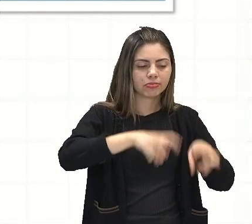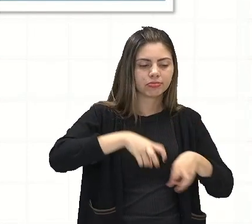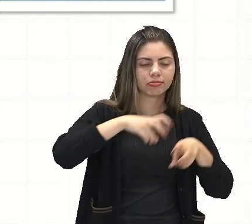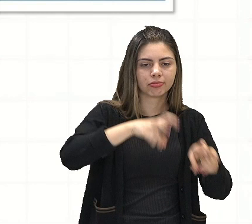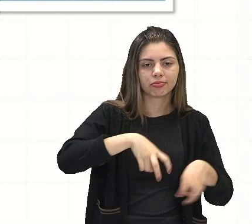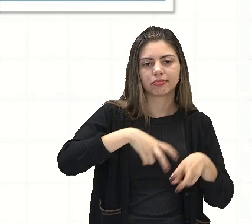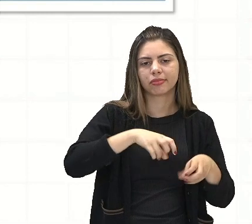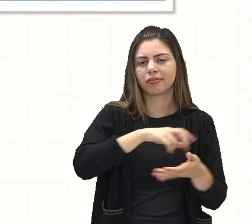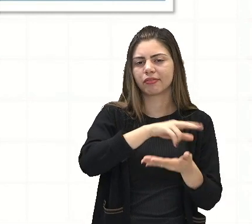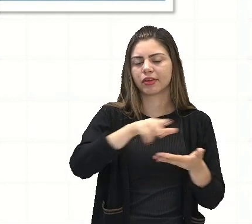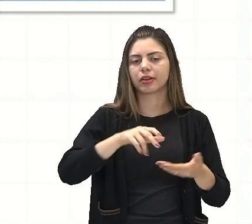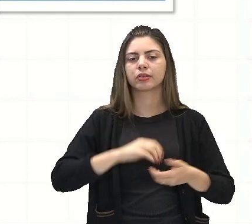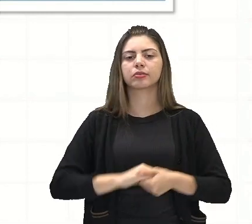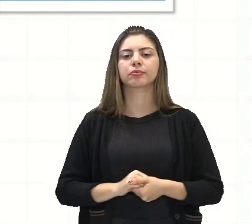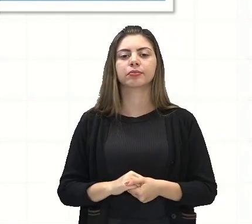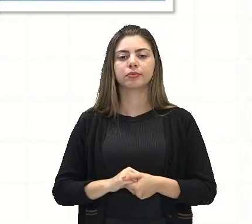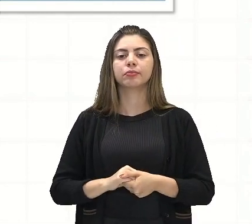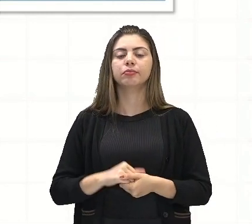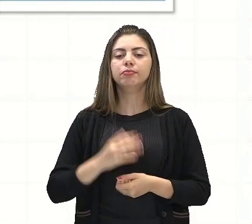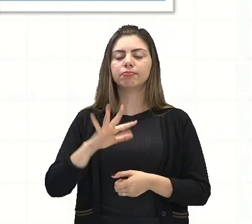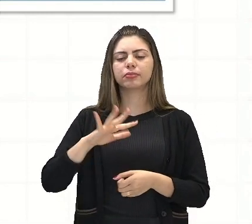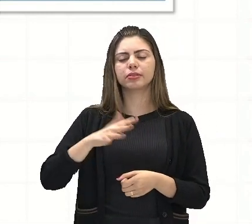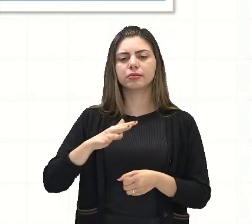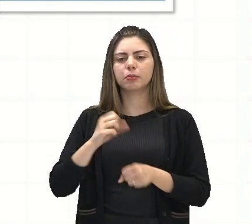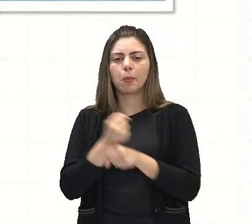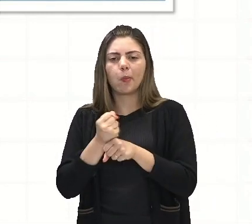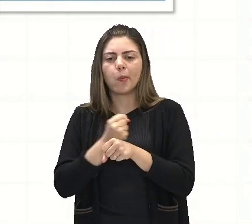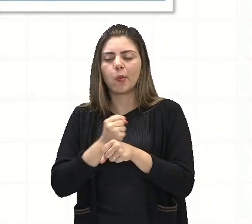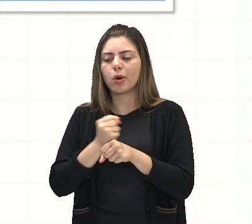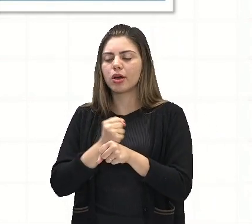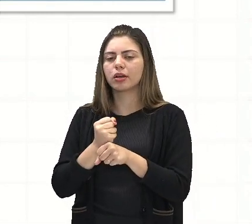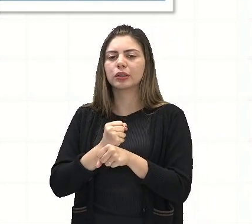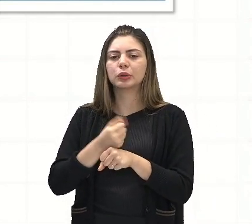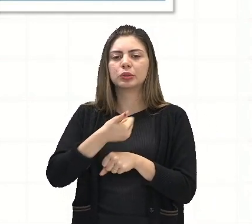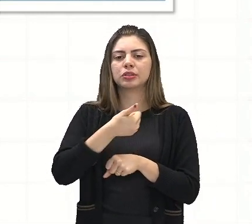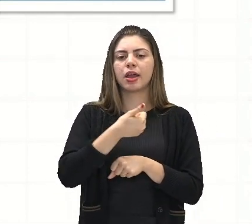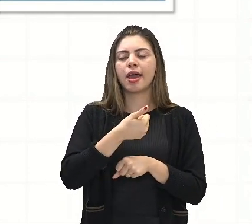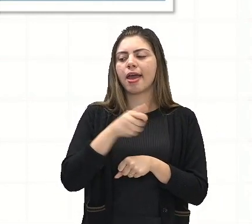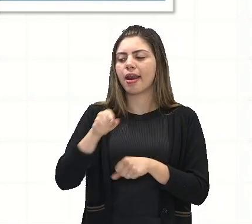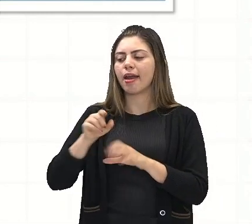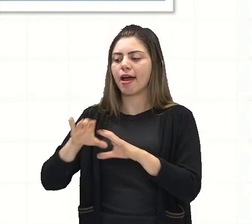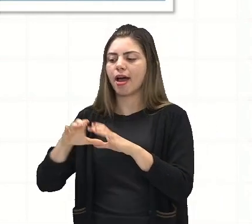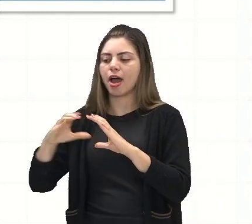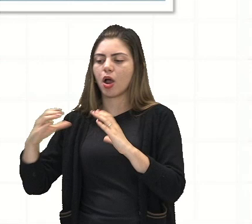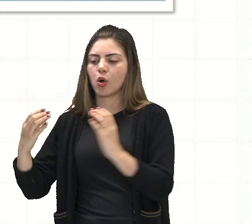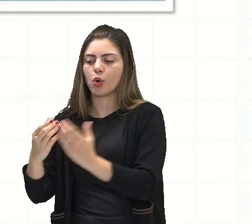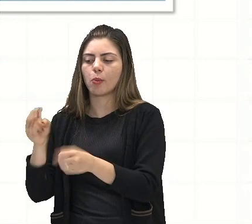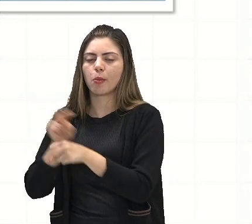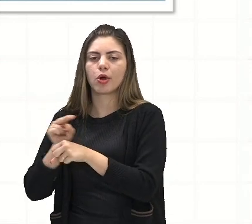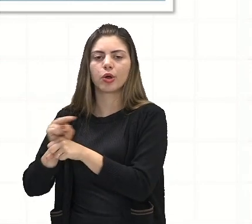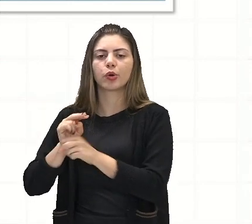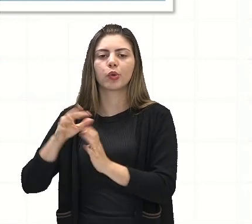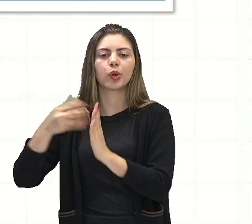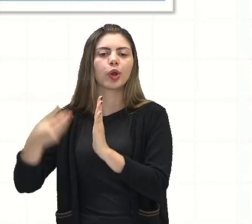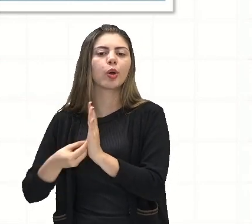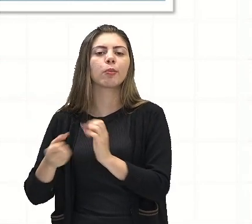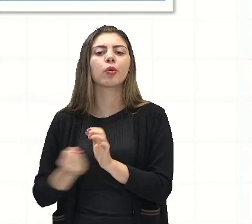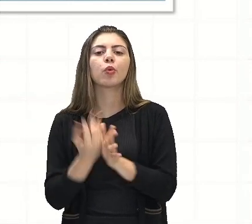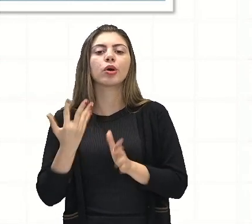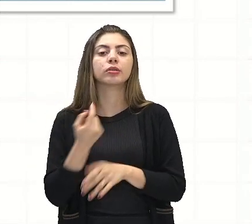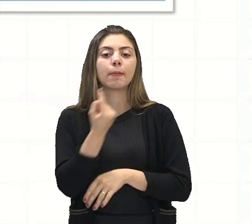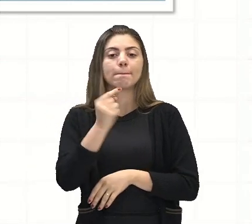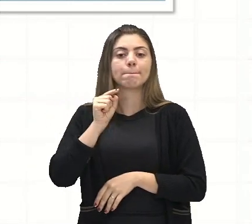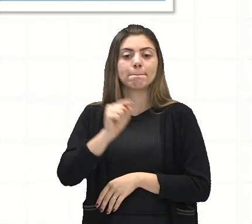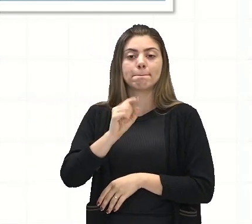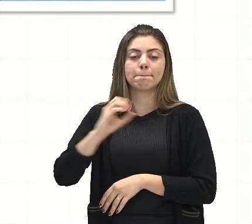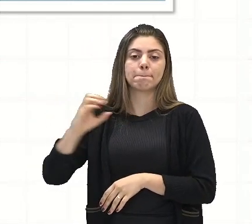Aproximadamente há 1000 comunidades quilombolas na Amazônia. Então, observem aqui, ó, na nossa região aqui, mais ou menos,